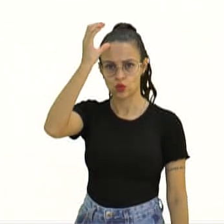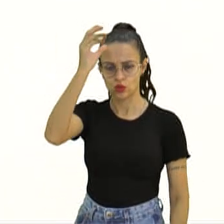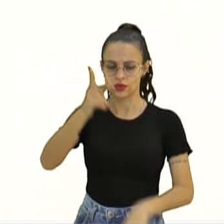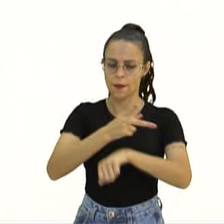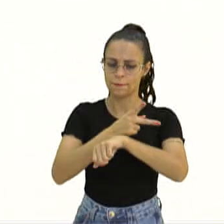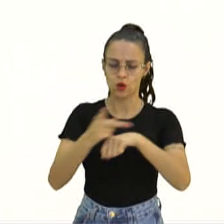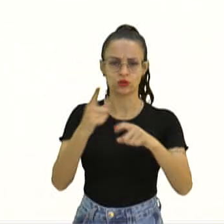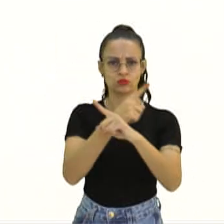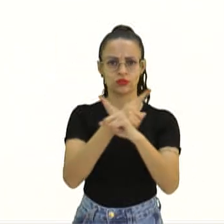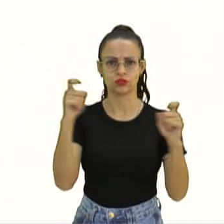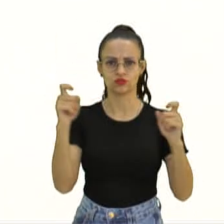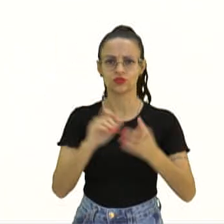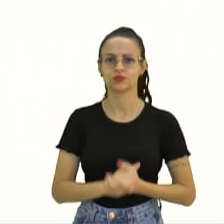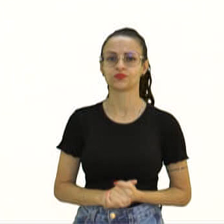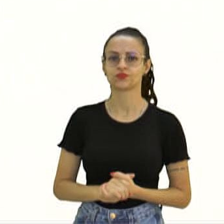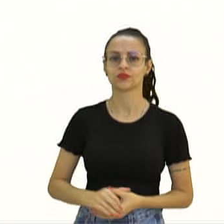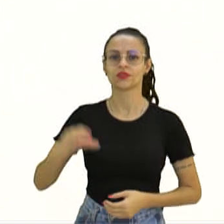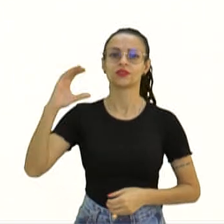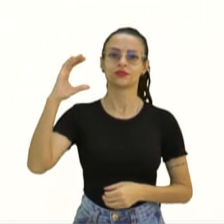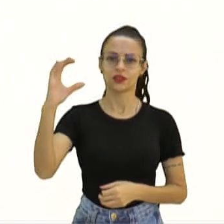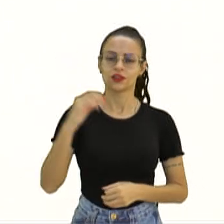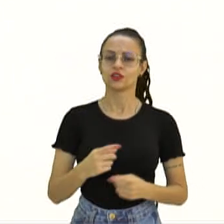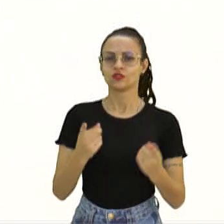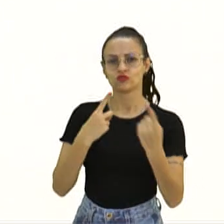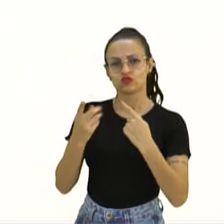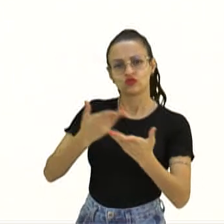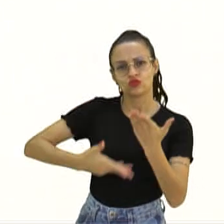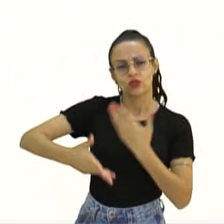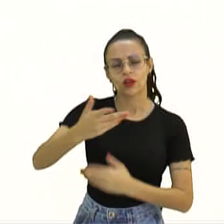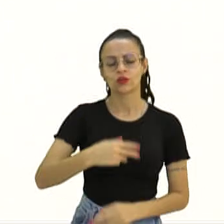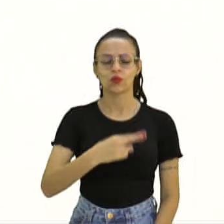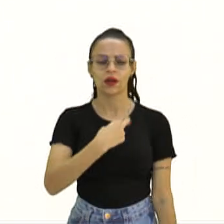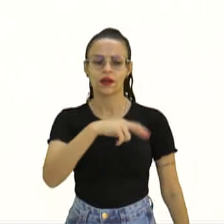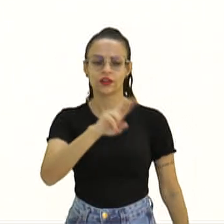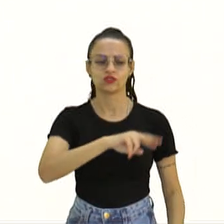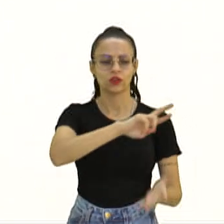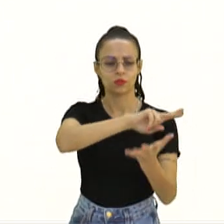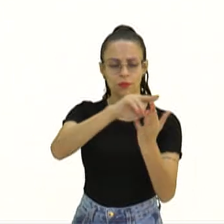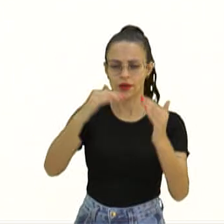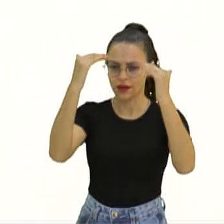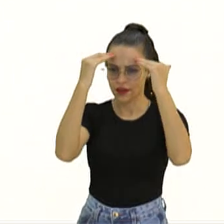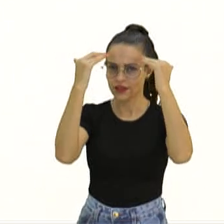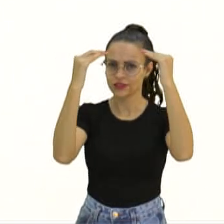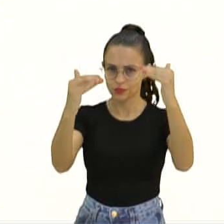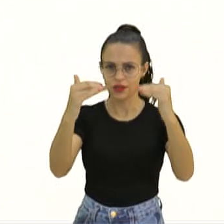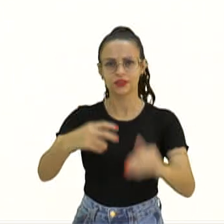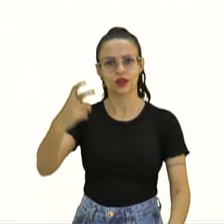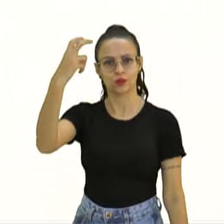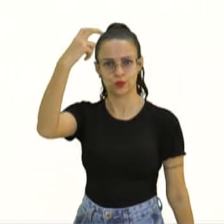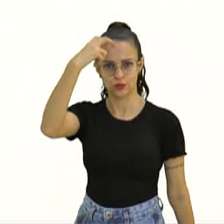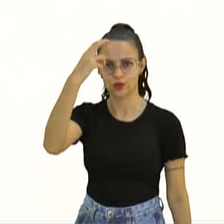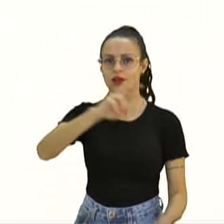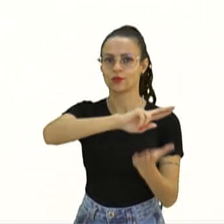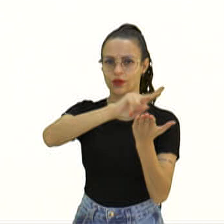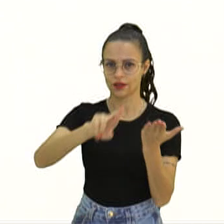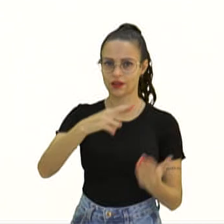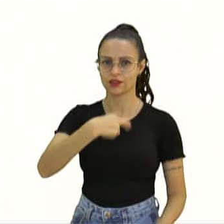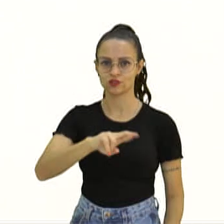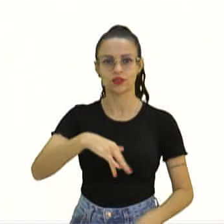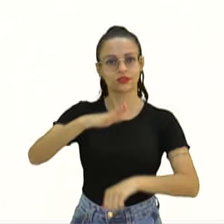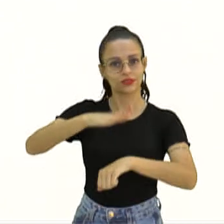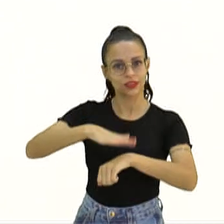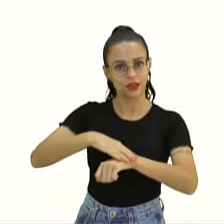puramente científica e letras e o diálogo inter-religioso e o respeito à diversidade cultural religiosa um